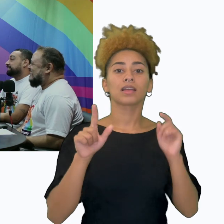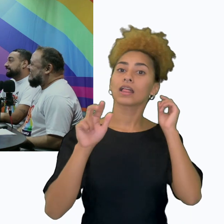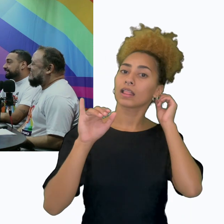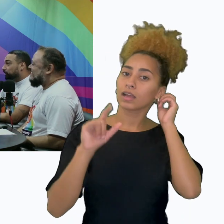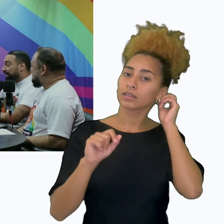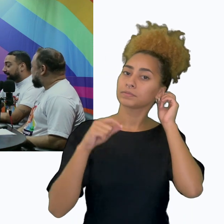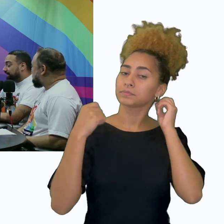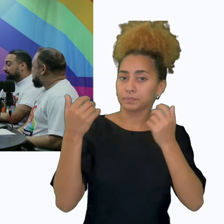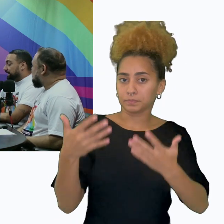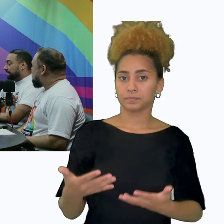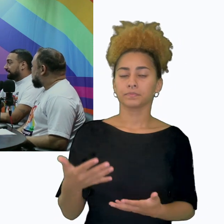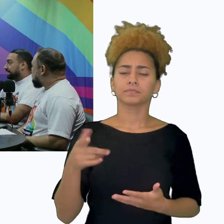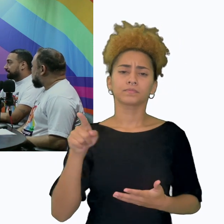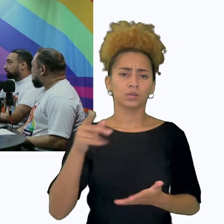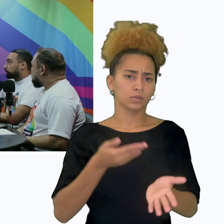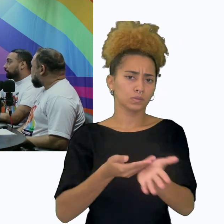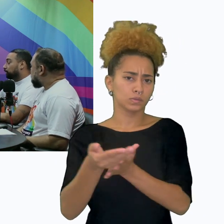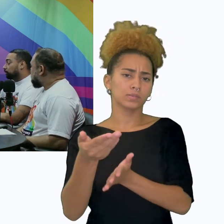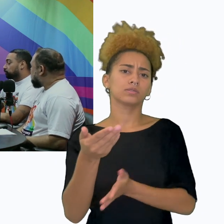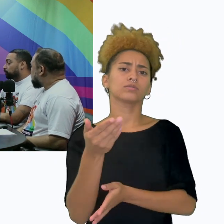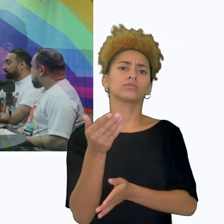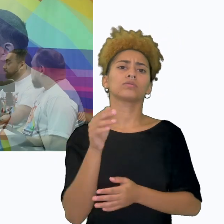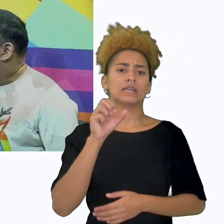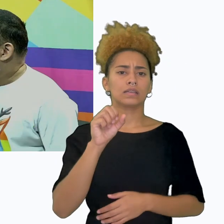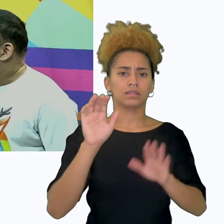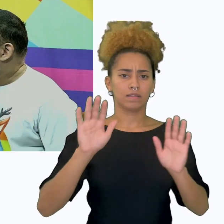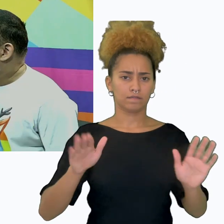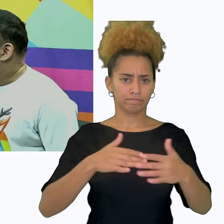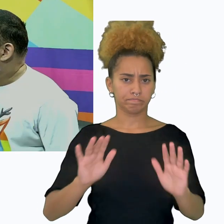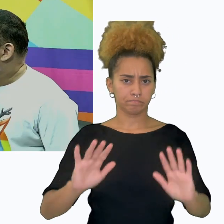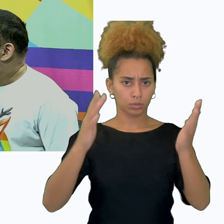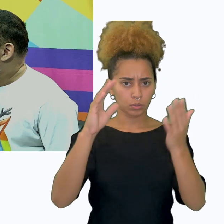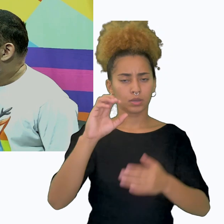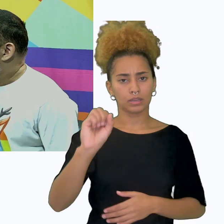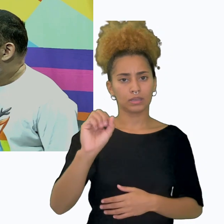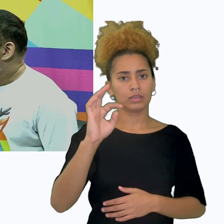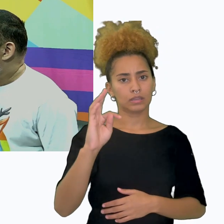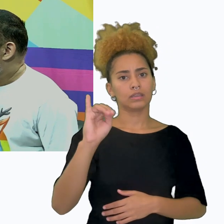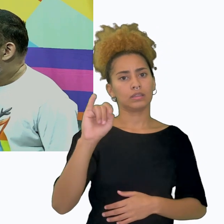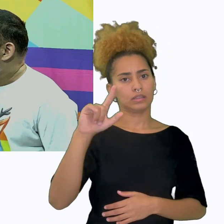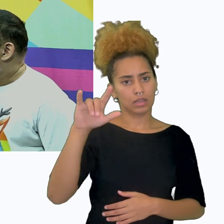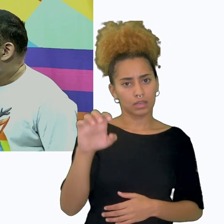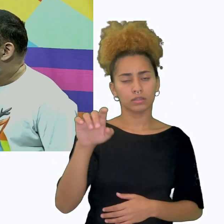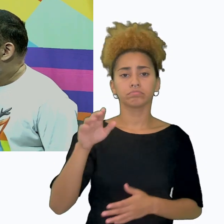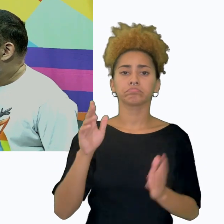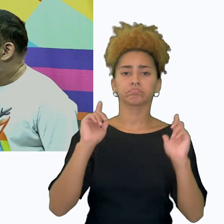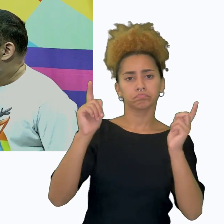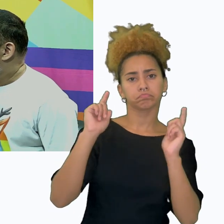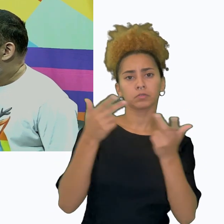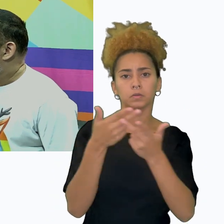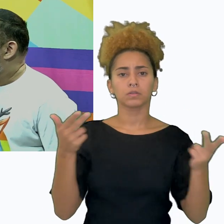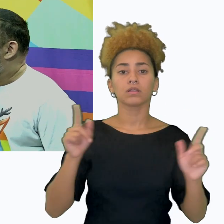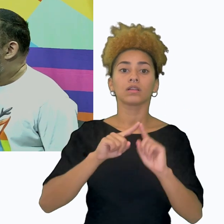Mas, Então, Laila, Muito convencida. tu começou a andar na Style Comecei a andar como na Style. para se divertir e